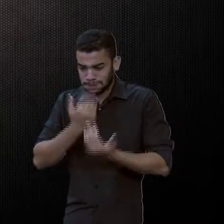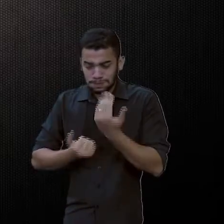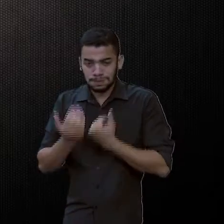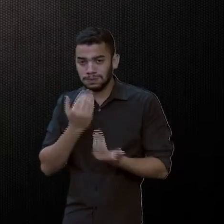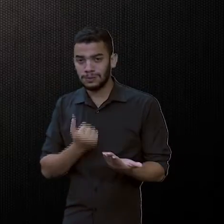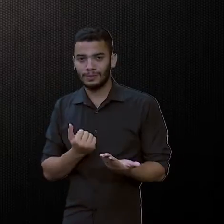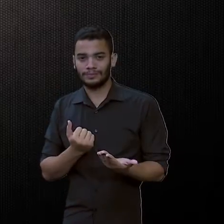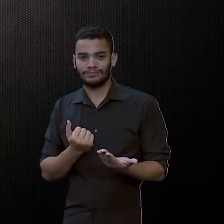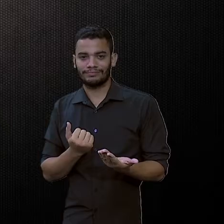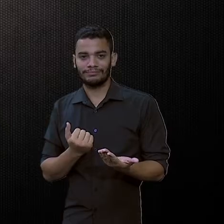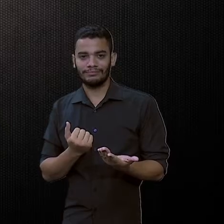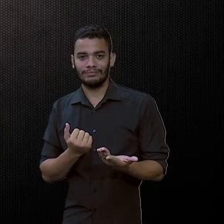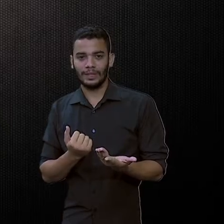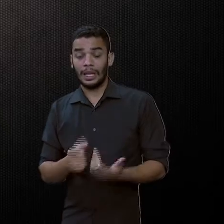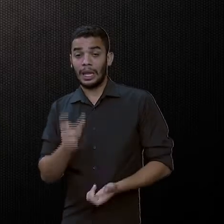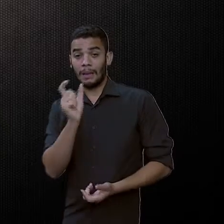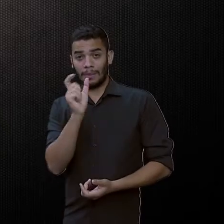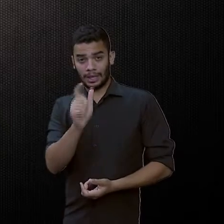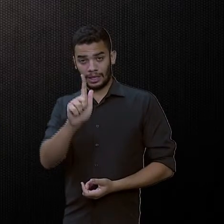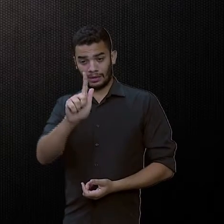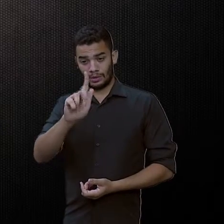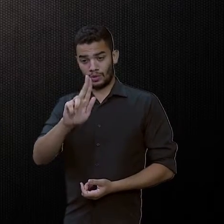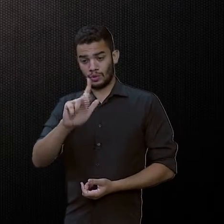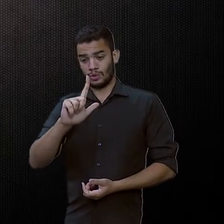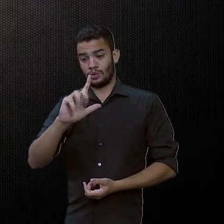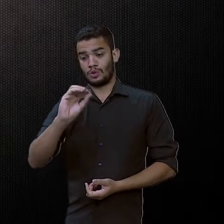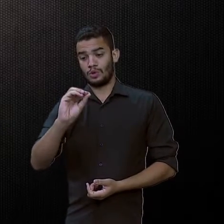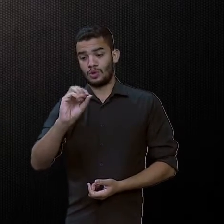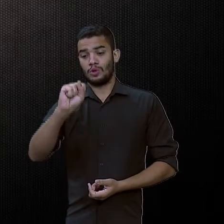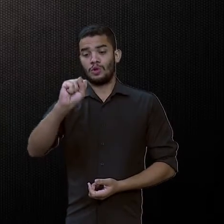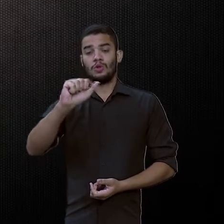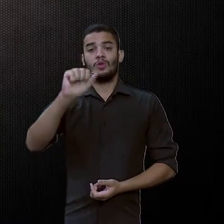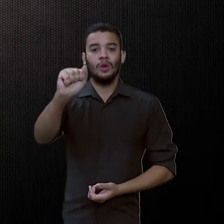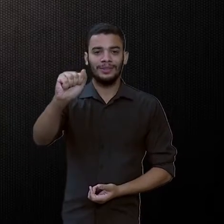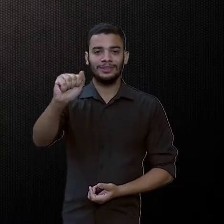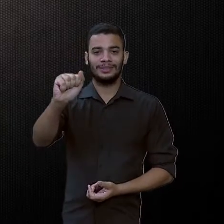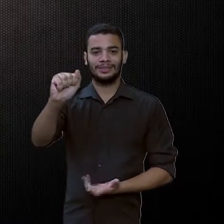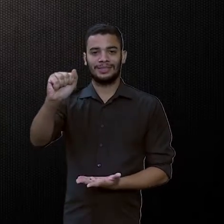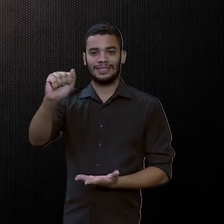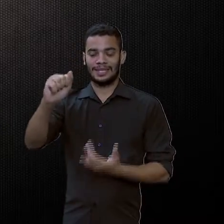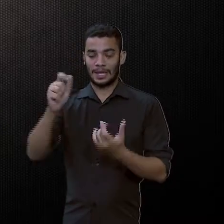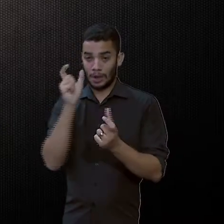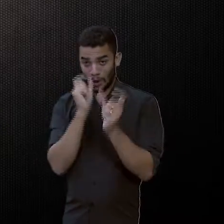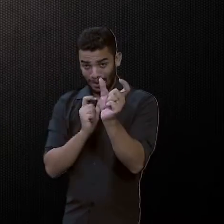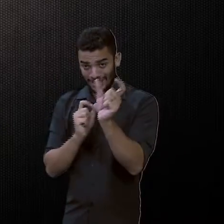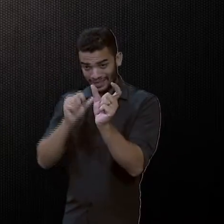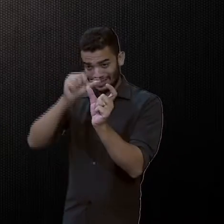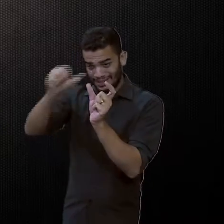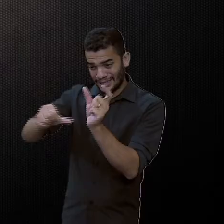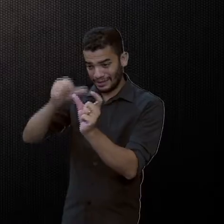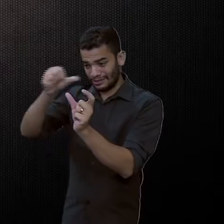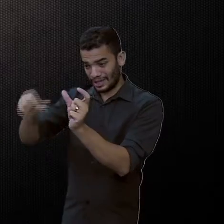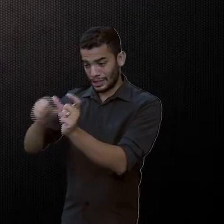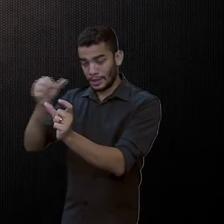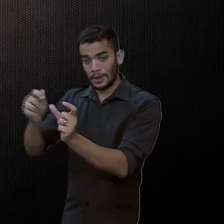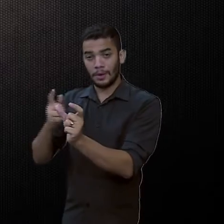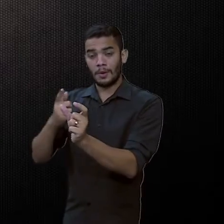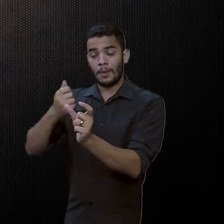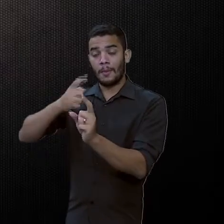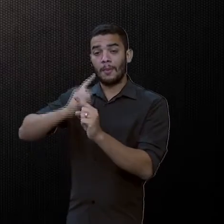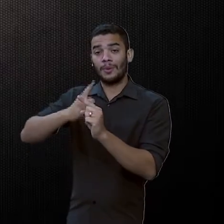derivado. Isso porque a palavra gulosa deriva de gula. E assim, estudante, nós descrevemos a Magali como uma